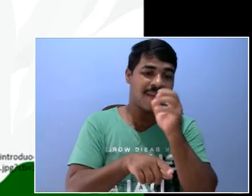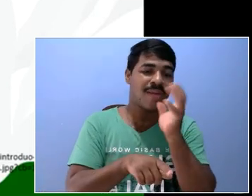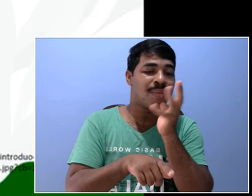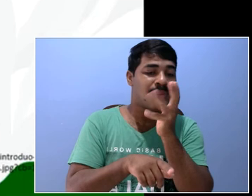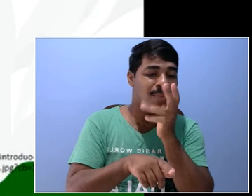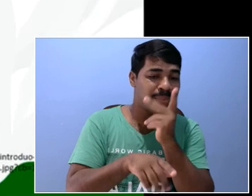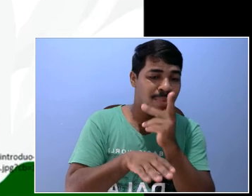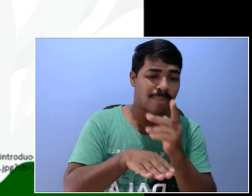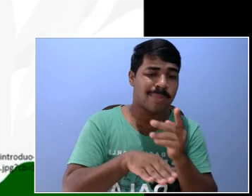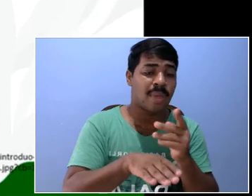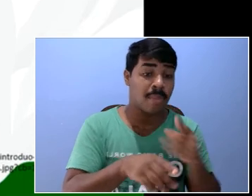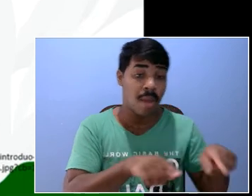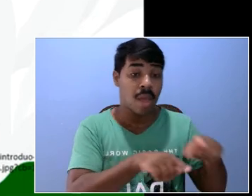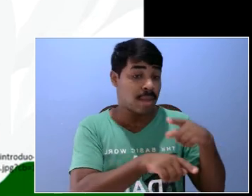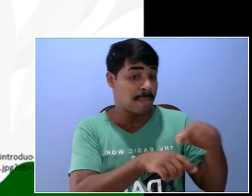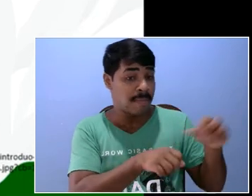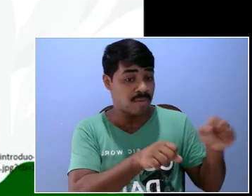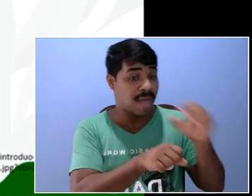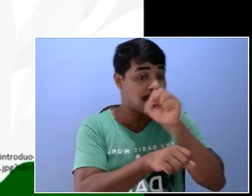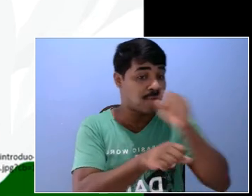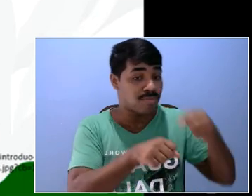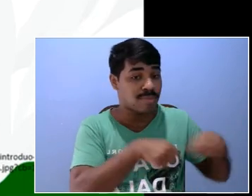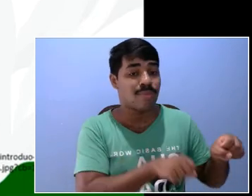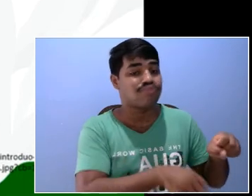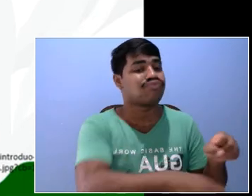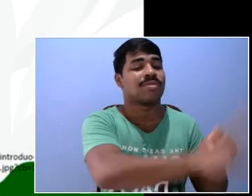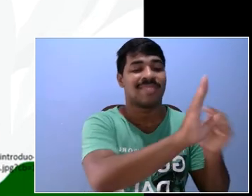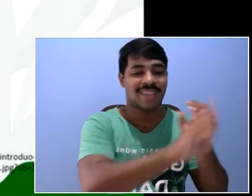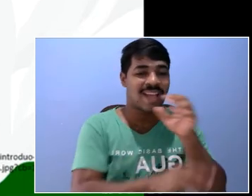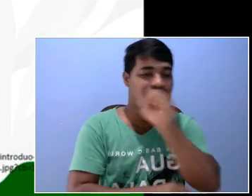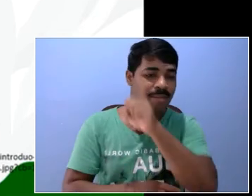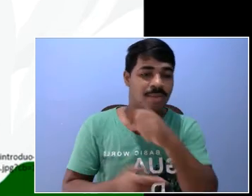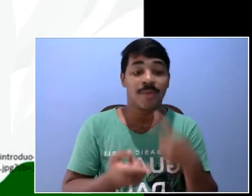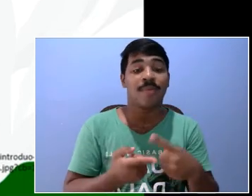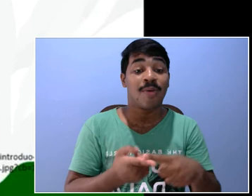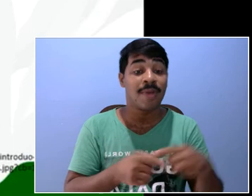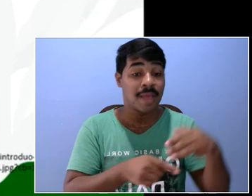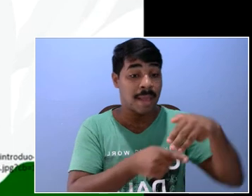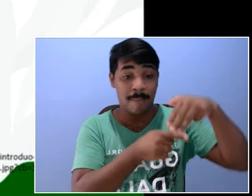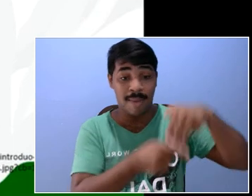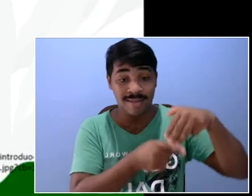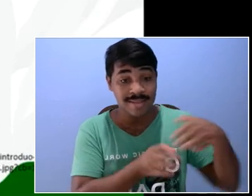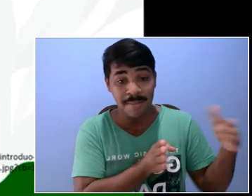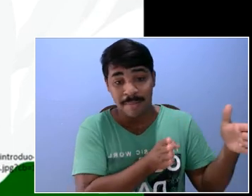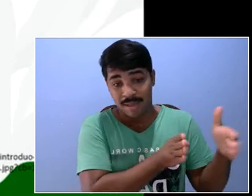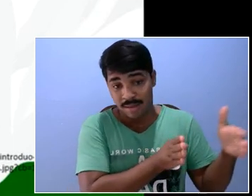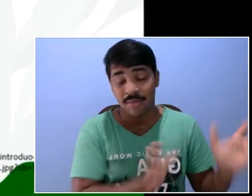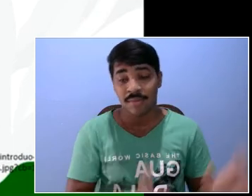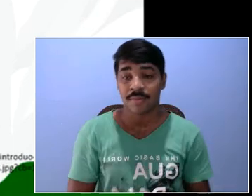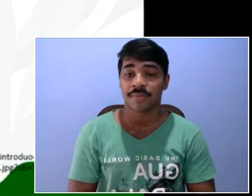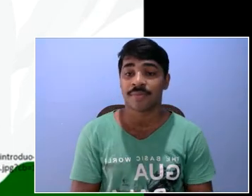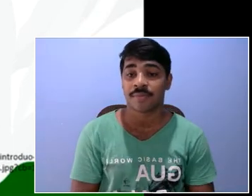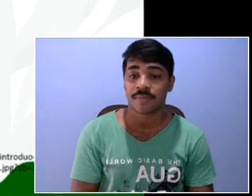força maior para tirá-la, né? Então, vou ter mais dificuldade. Bem, vamos lá então. Continuando aqui. É...